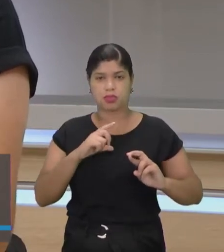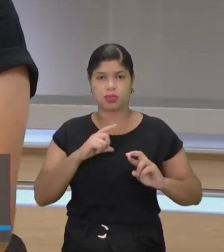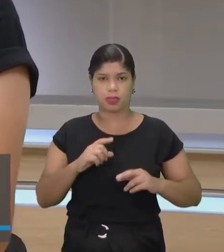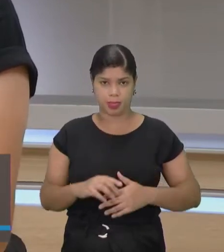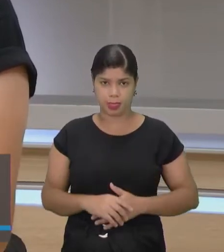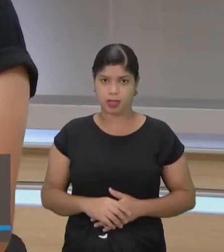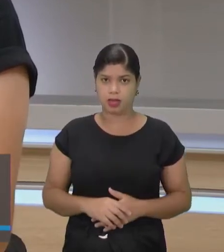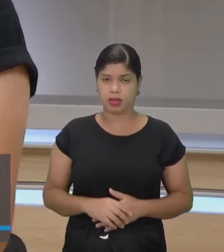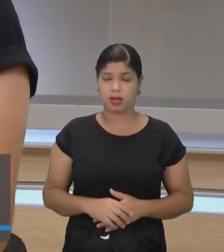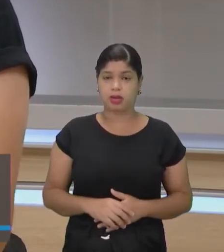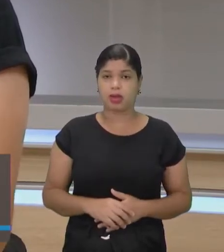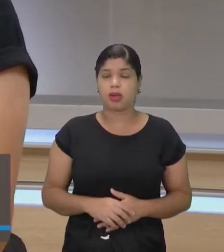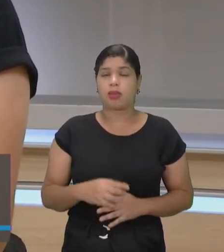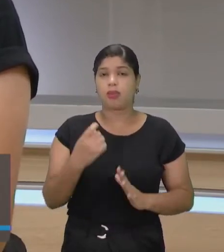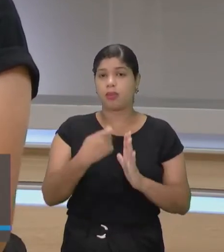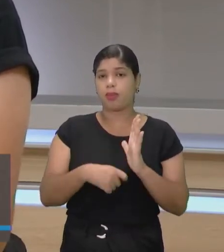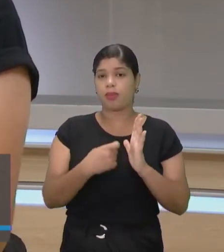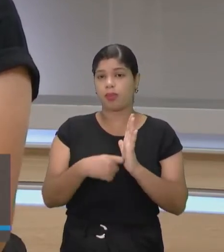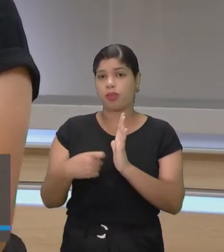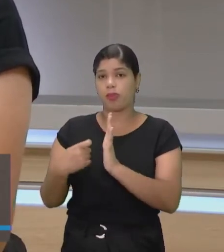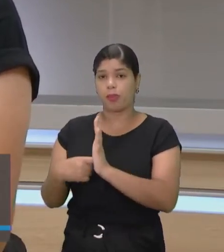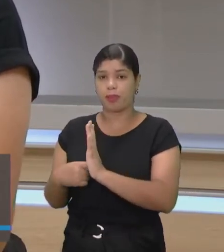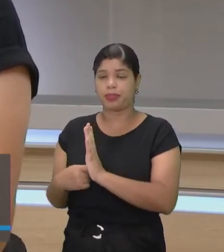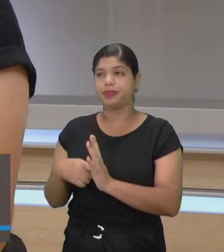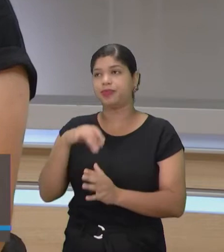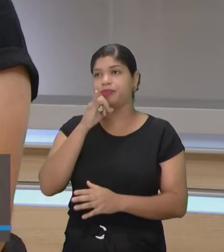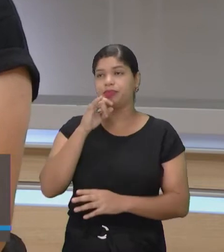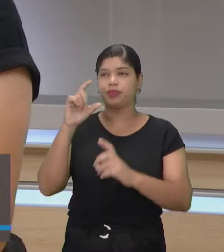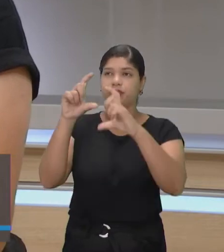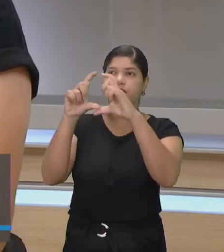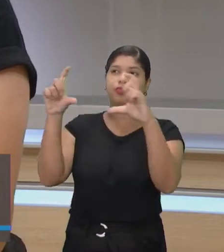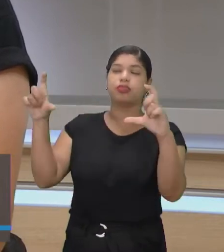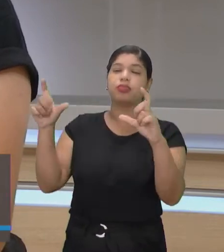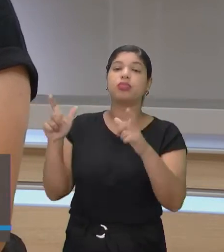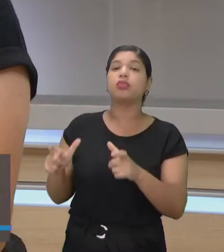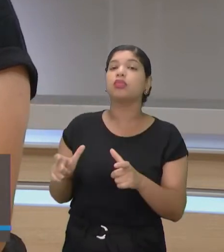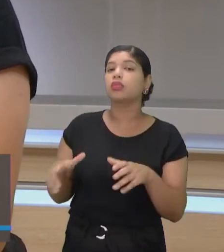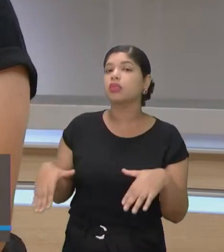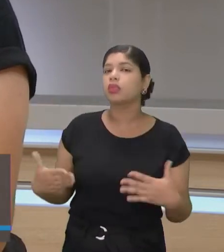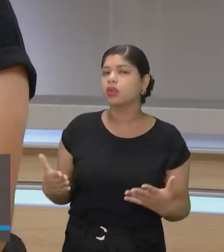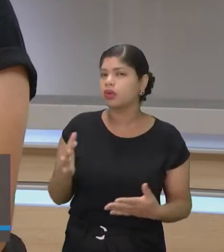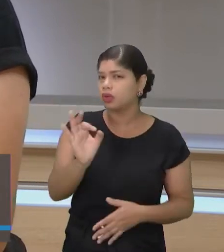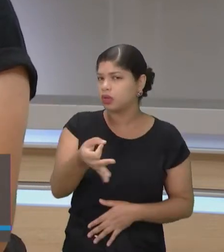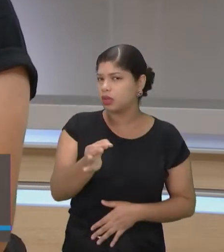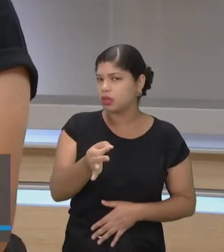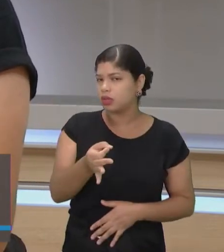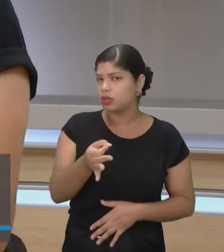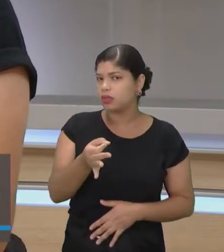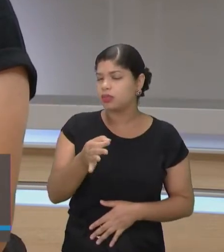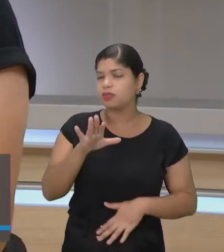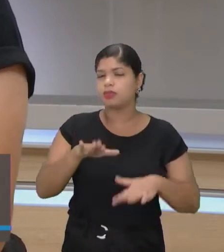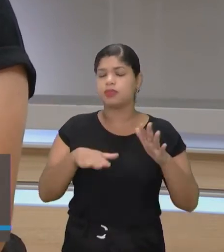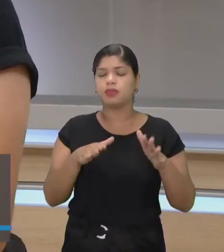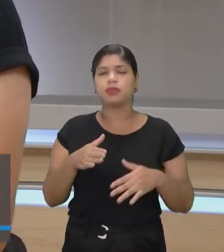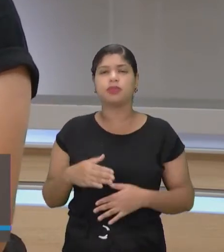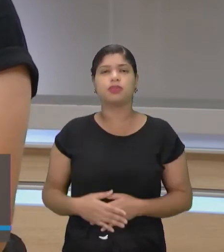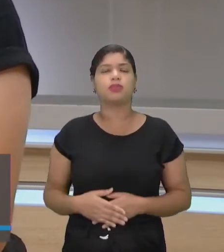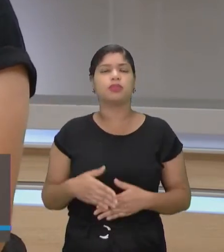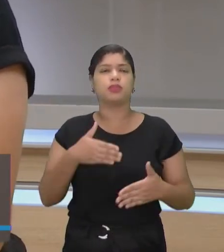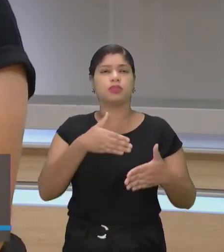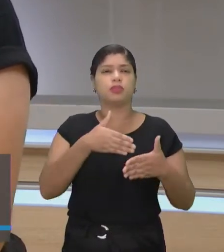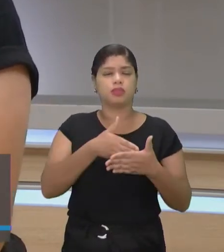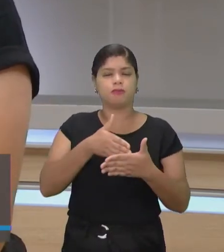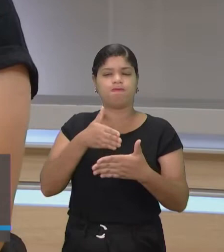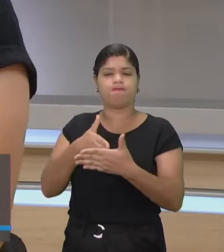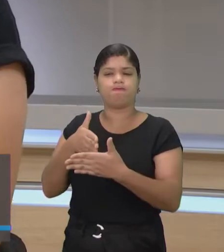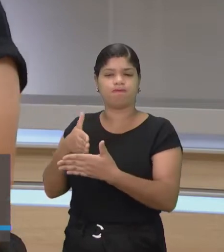essas taxas é sobre todo esse processo. Então, você colocou o seu letreiro. Aonde ele está? Ele está no lugar correto? Ele está impedindo alguma coisa? Está impedindo